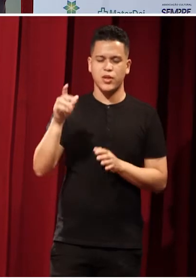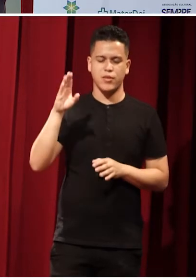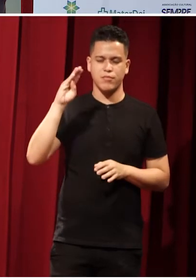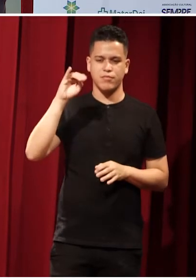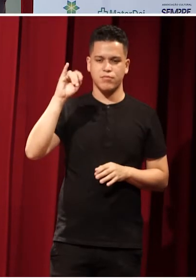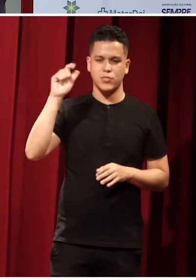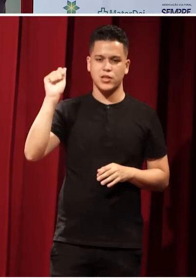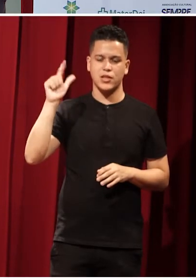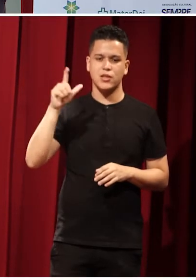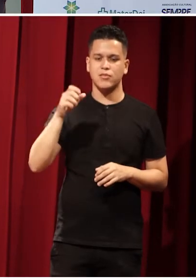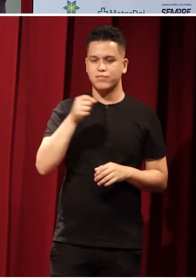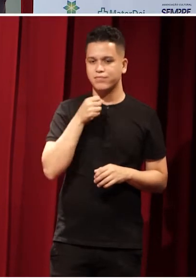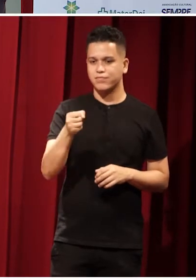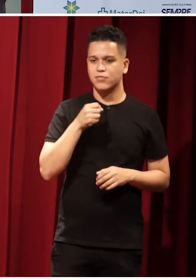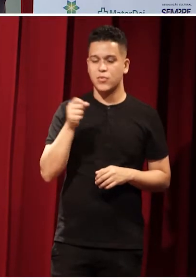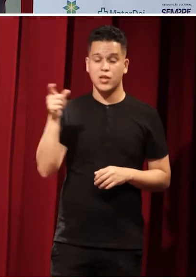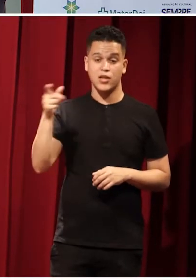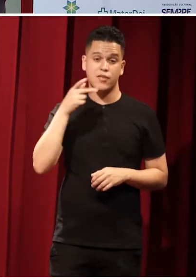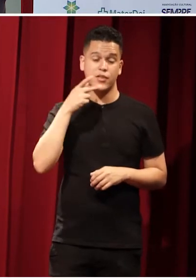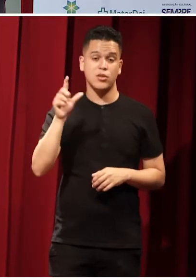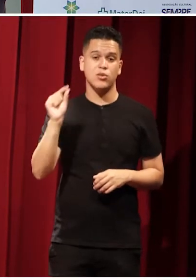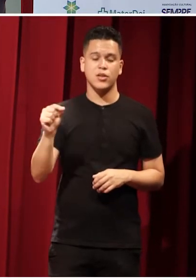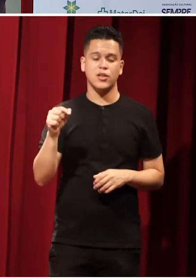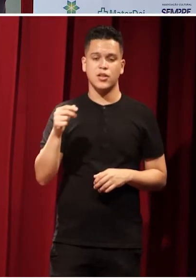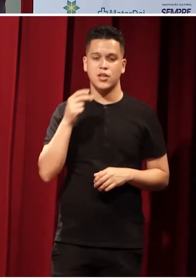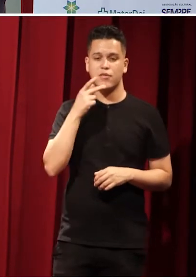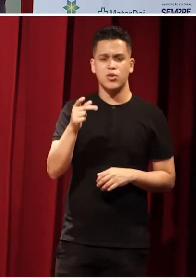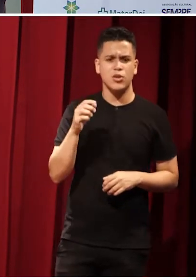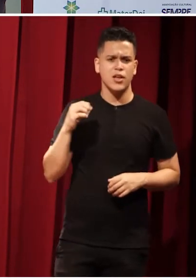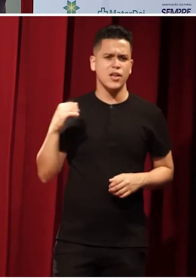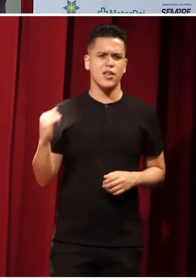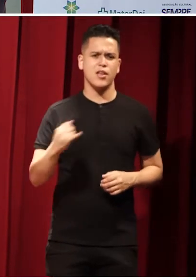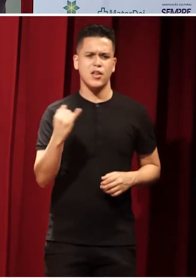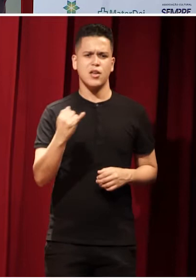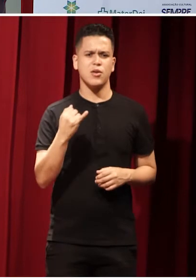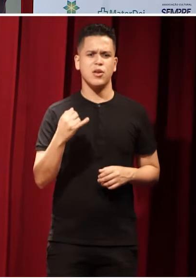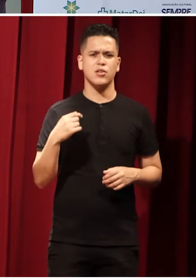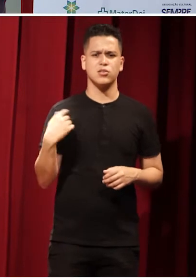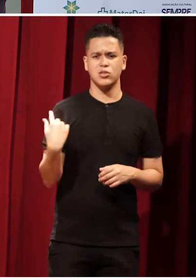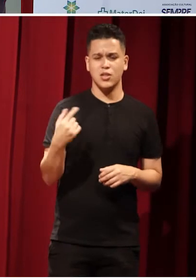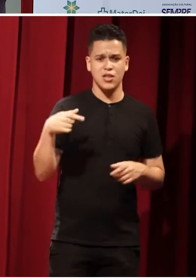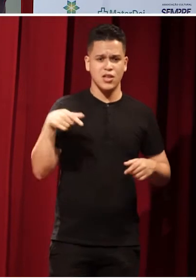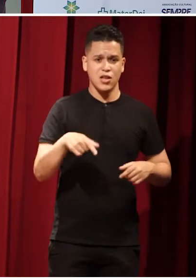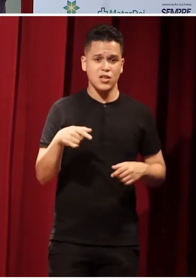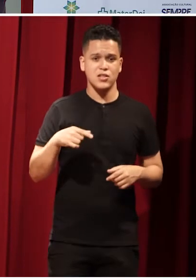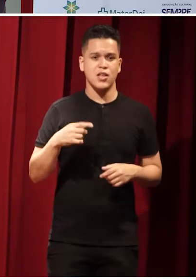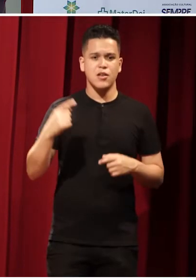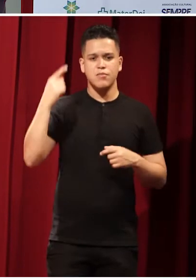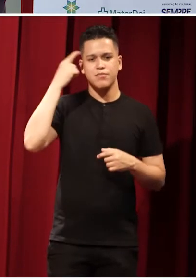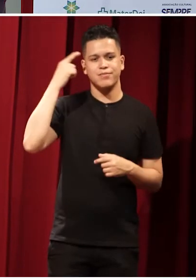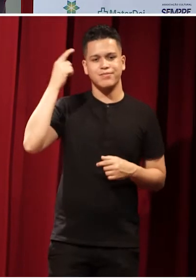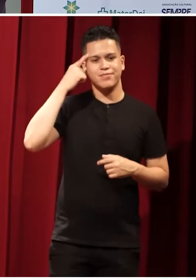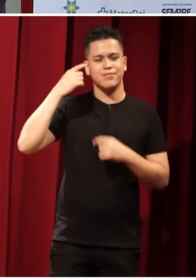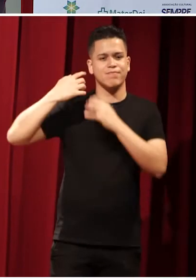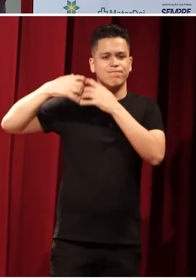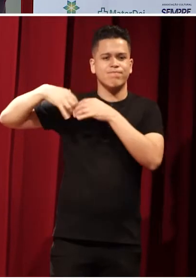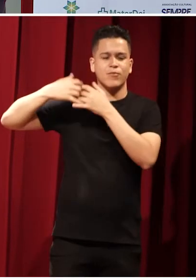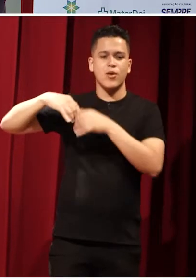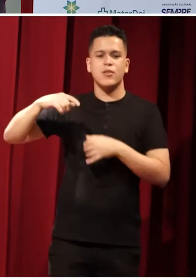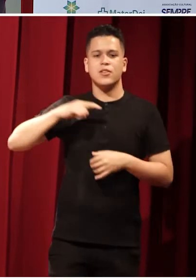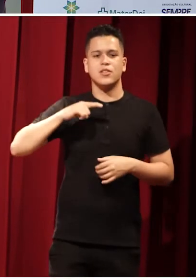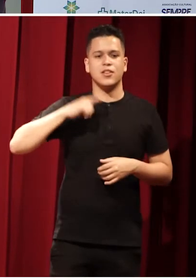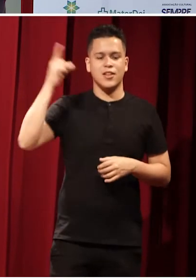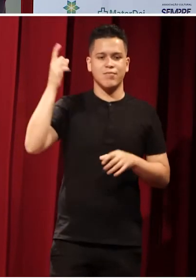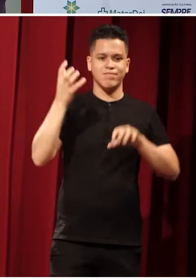seguinte: e isso é importante porque esse é o raciocínio que hoje ocupa o Palácio do Planalto. O raciocínio